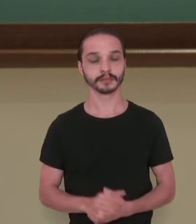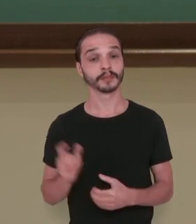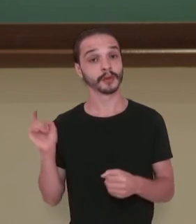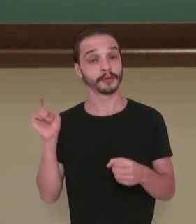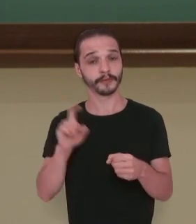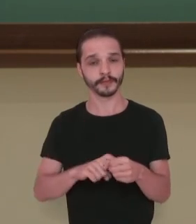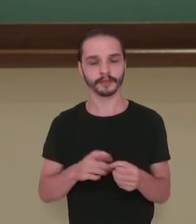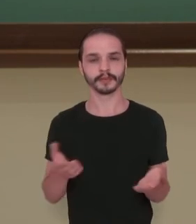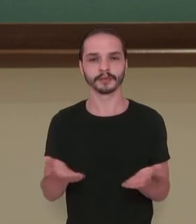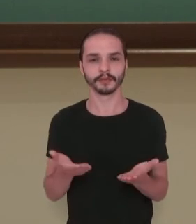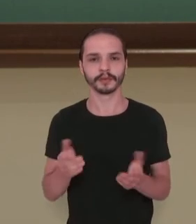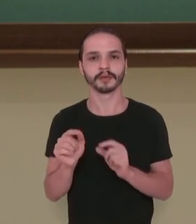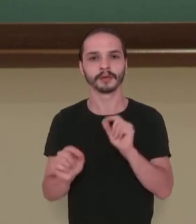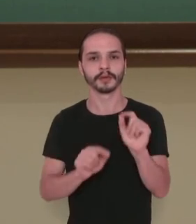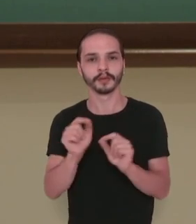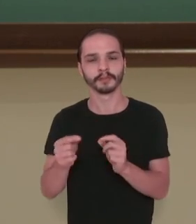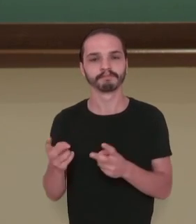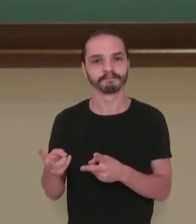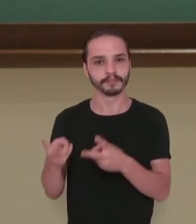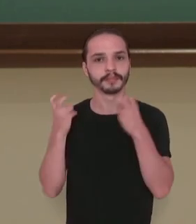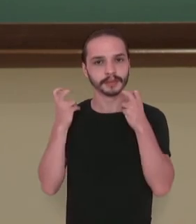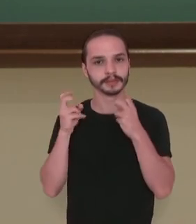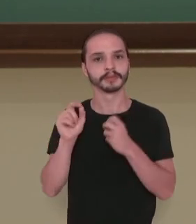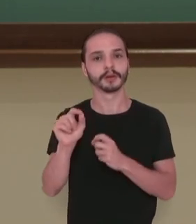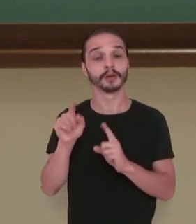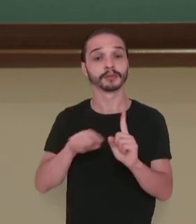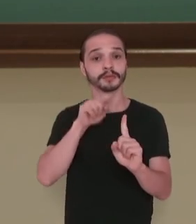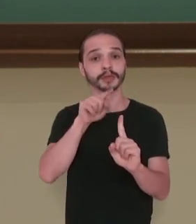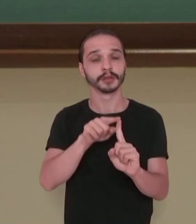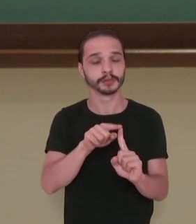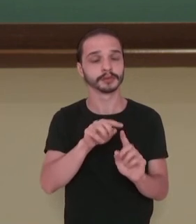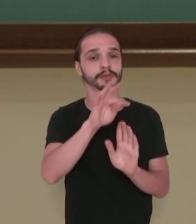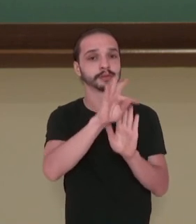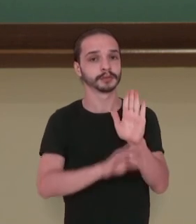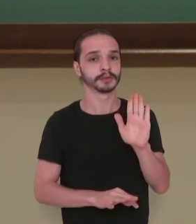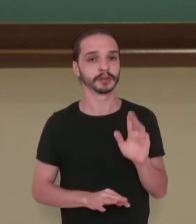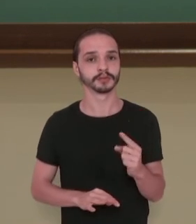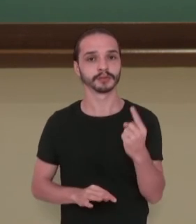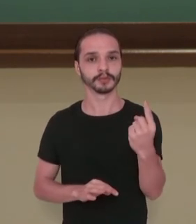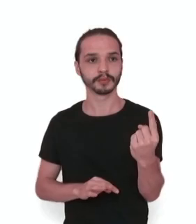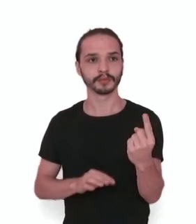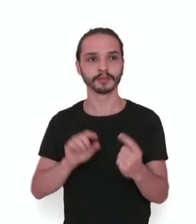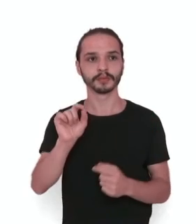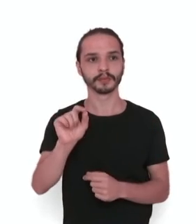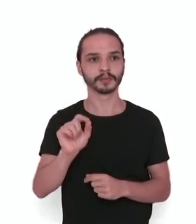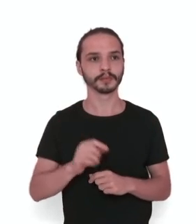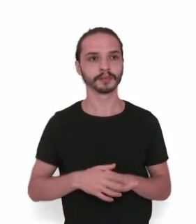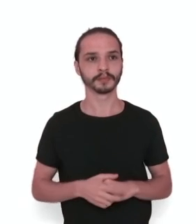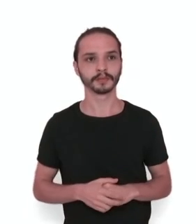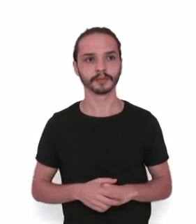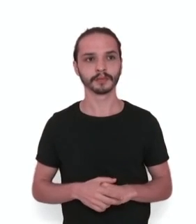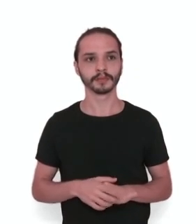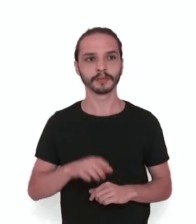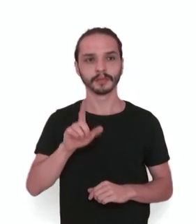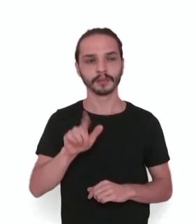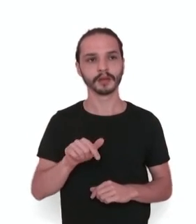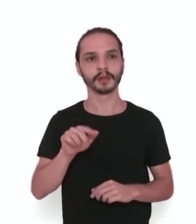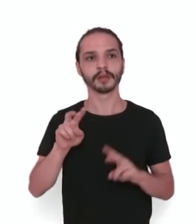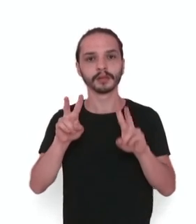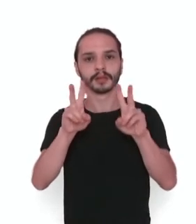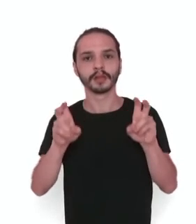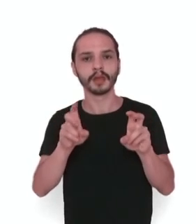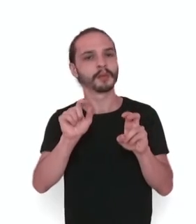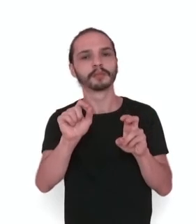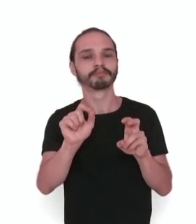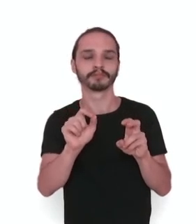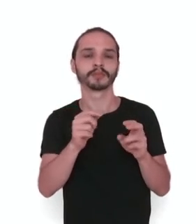Retomando então, nós percebemos aqui que o objetivo do texto da leitura 1, a gente viu que ali trata-se de uma notícia,